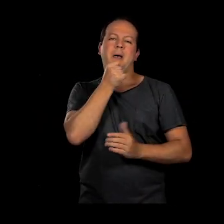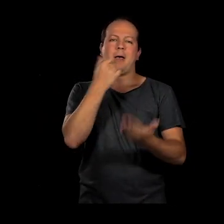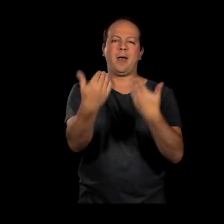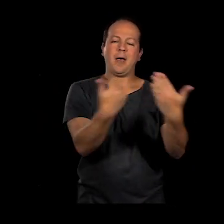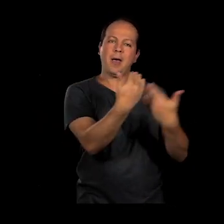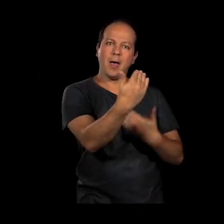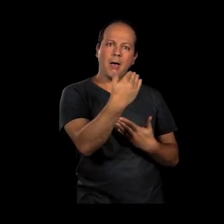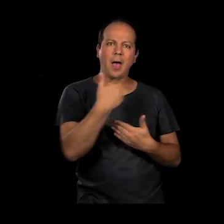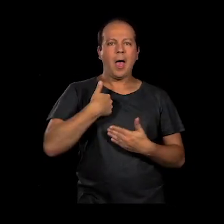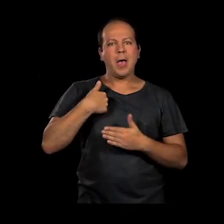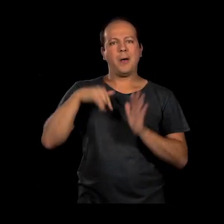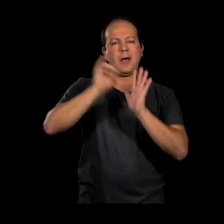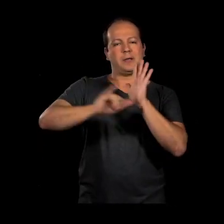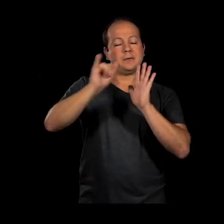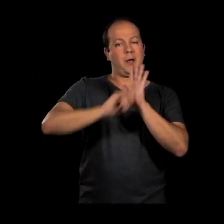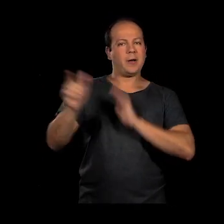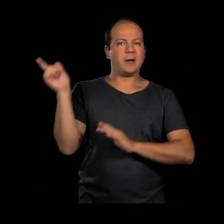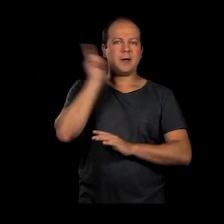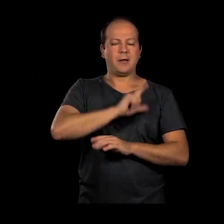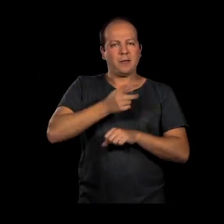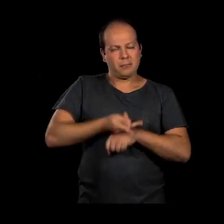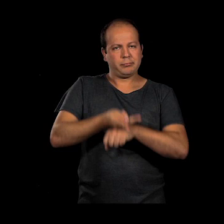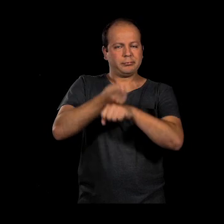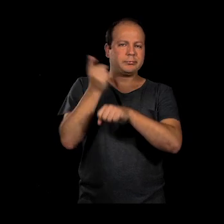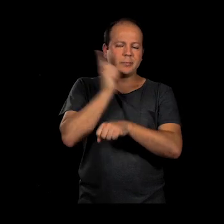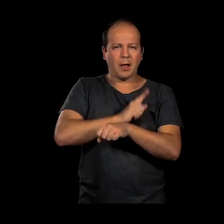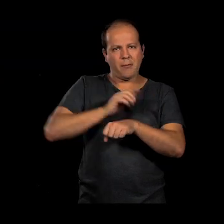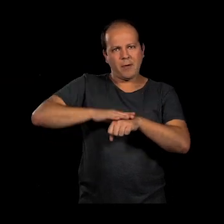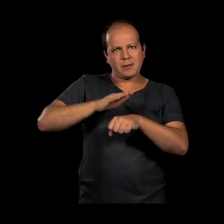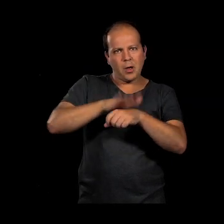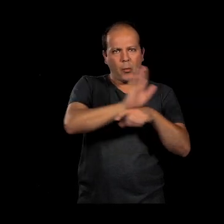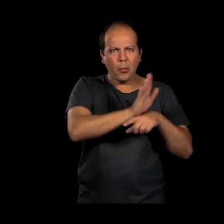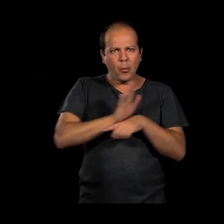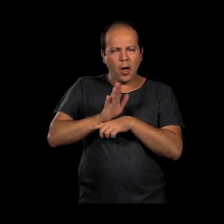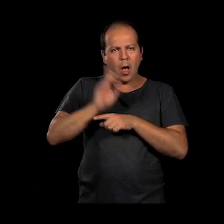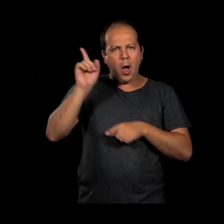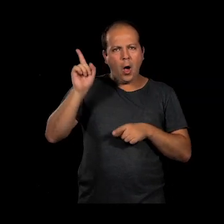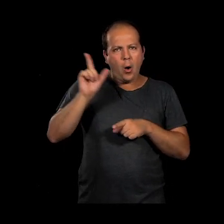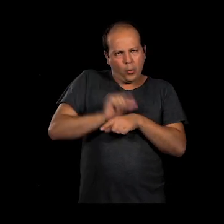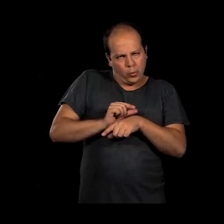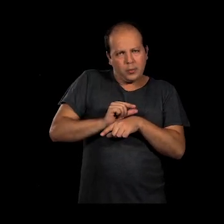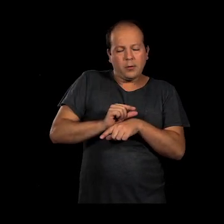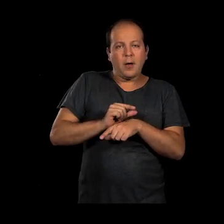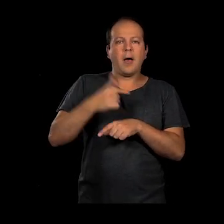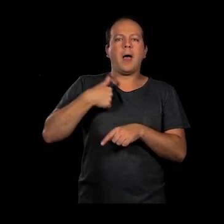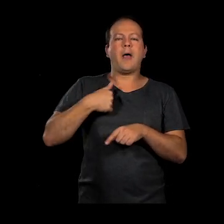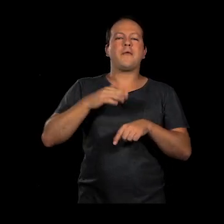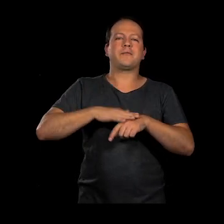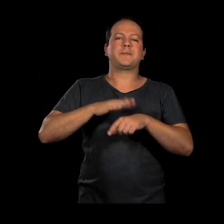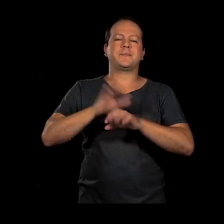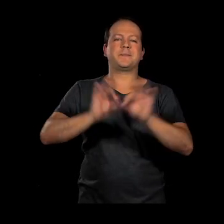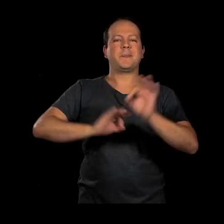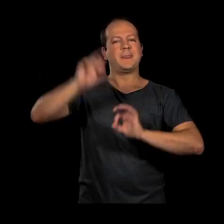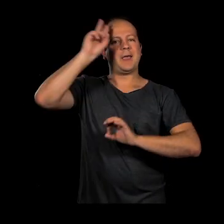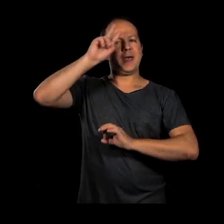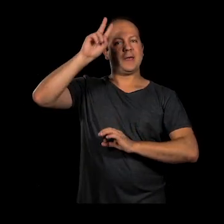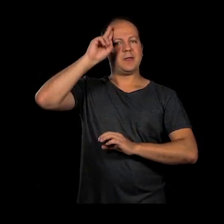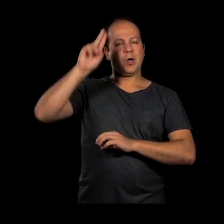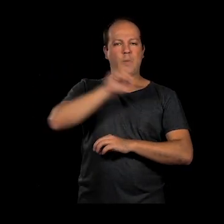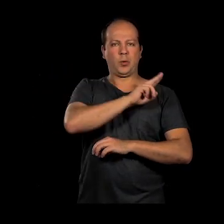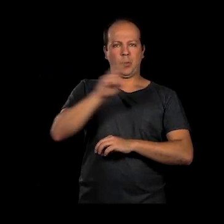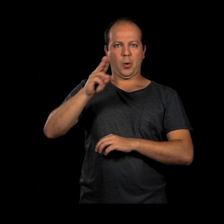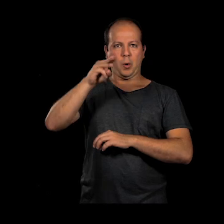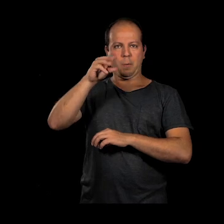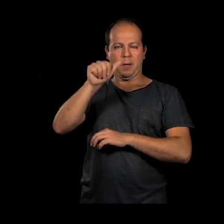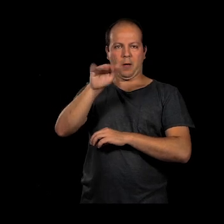Aí quando eu ganhei um edital para abri um edital da Petrobras para fazer um curta, eu fechei numa história que era a morte da